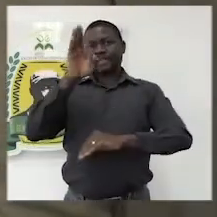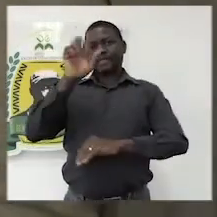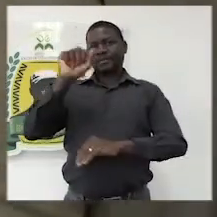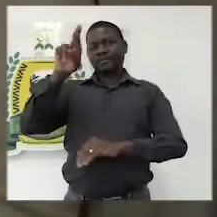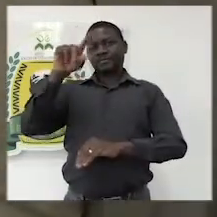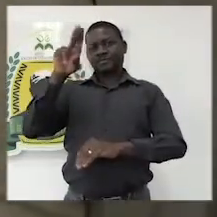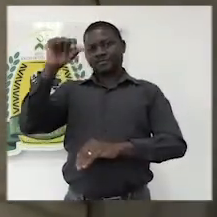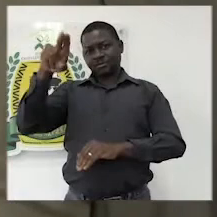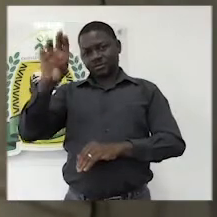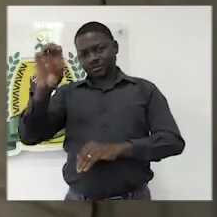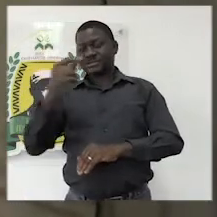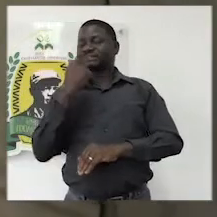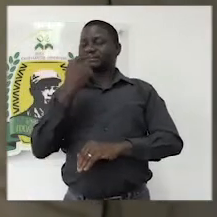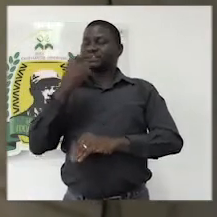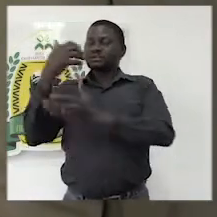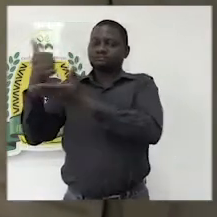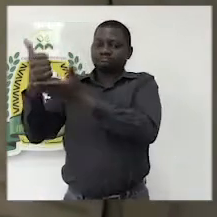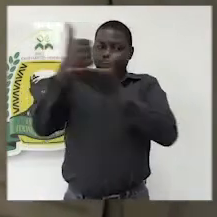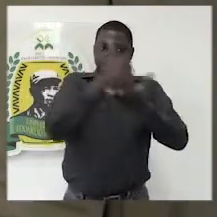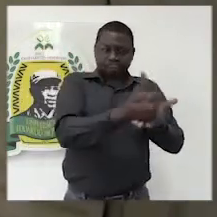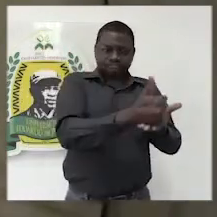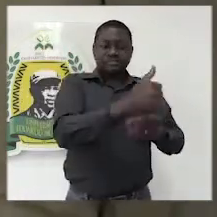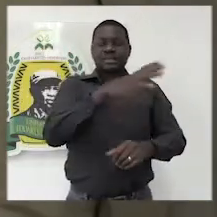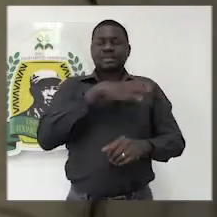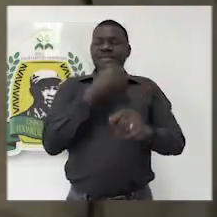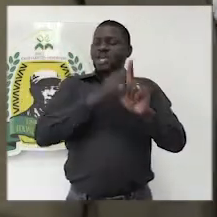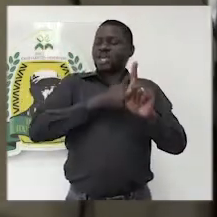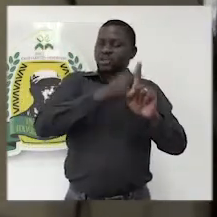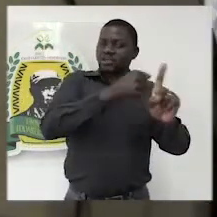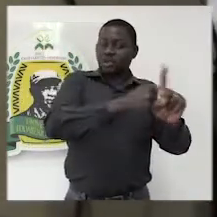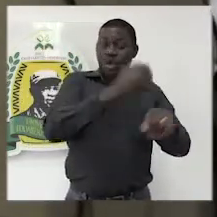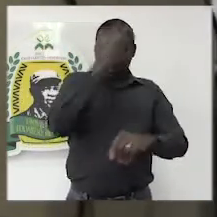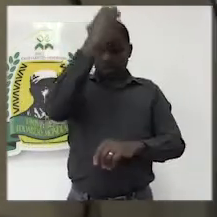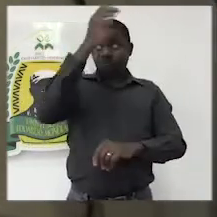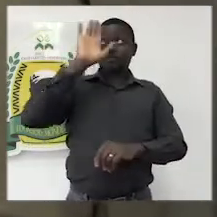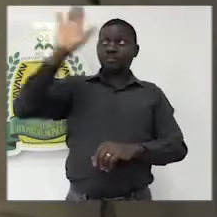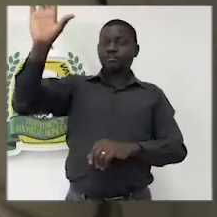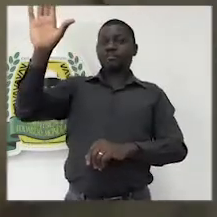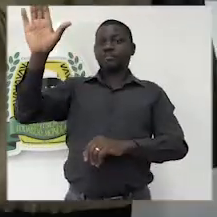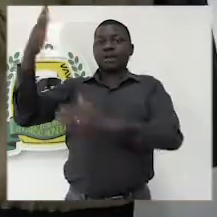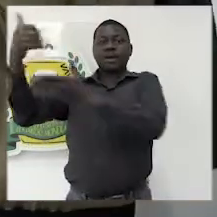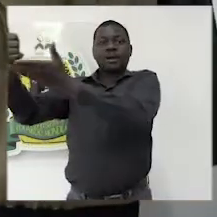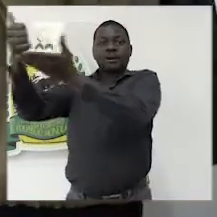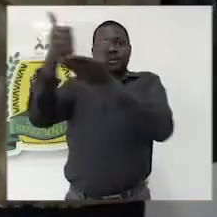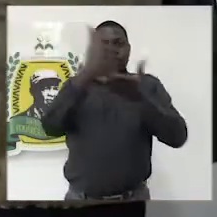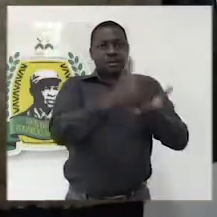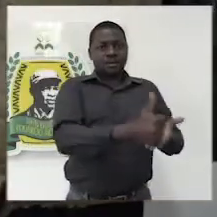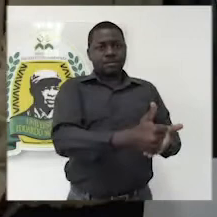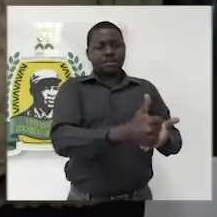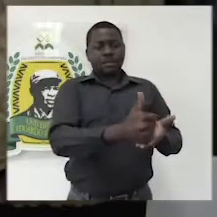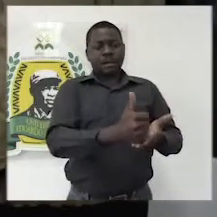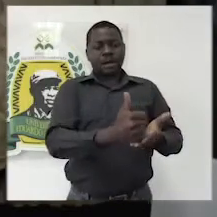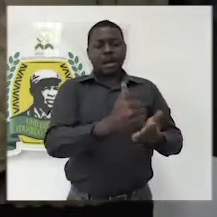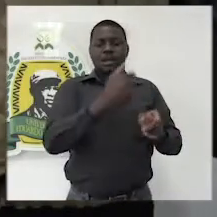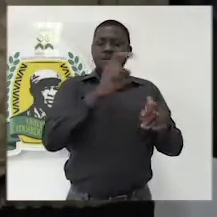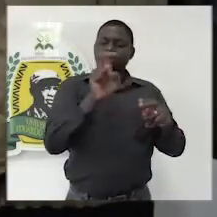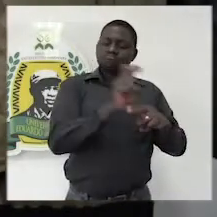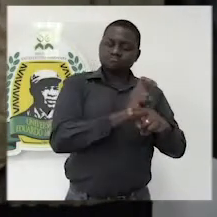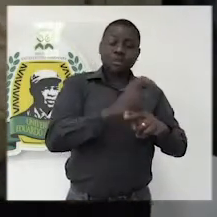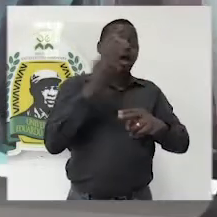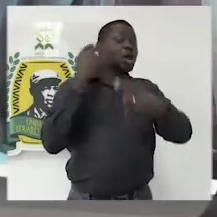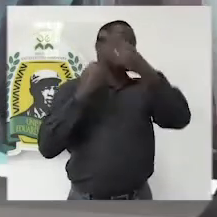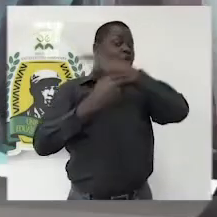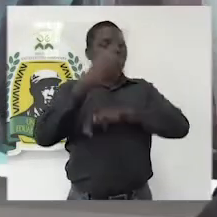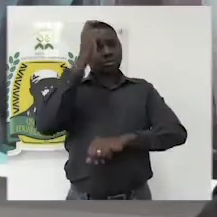Mergen, disse que a oferta se enquadra nos esforços do governo do seu país em apoiar a preservação da cultura e